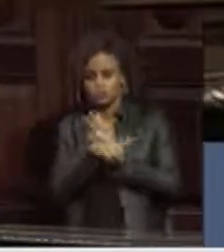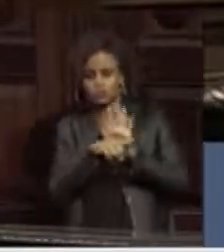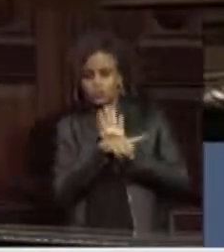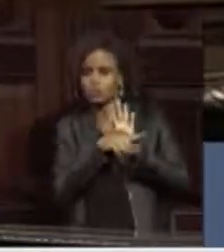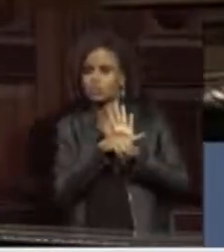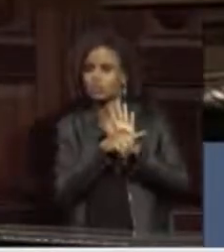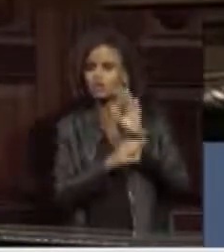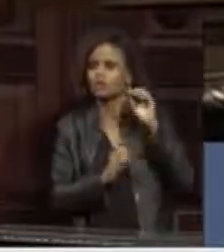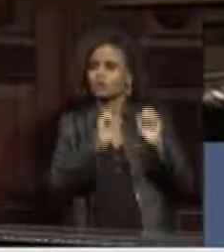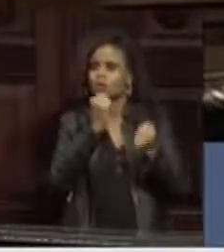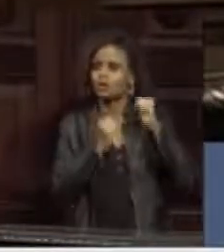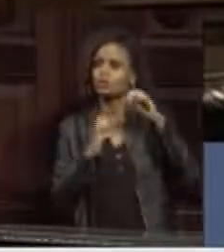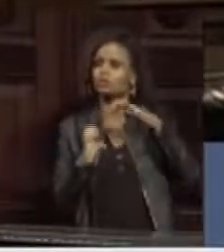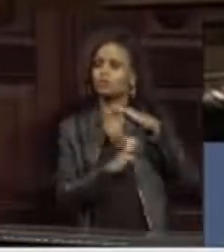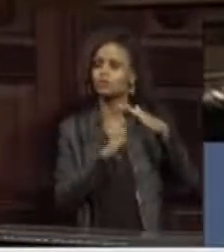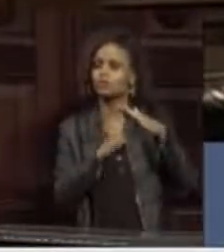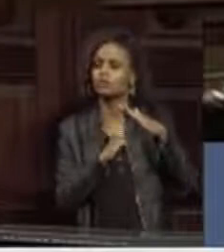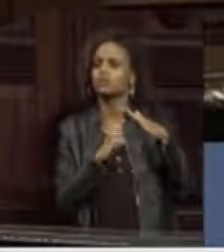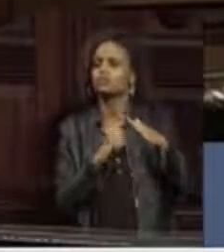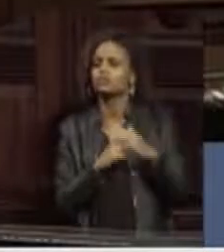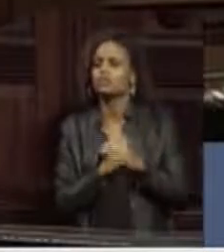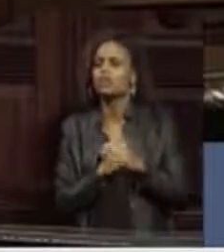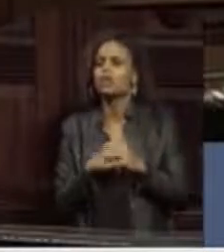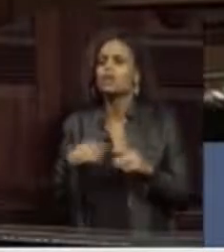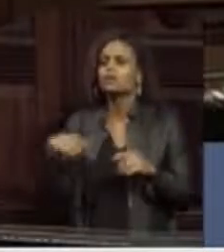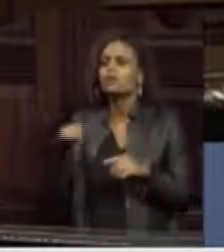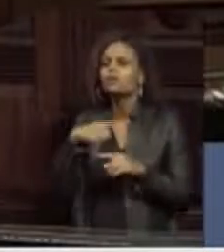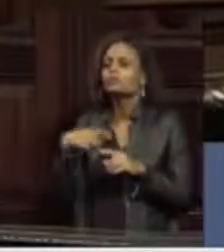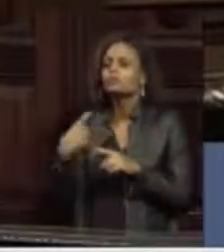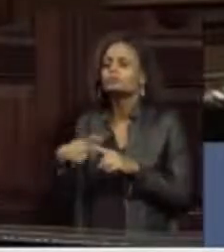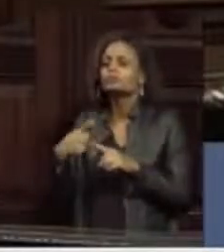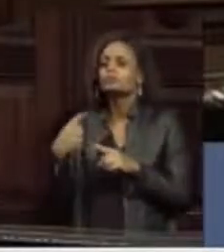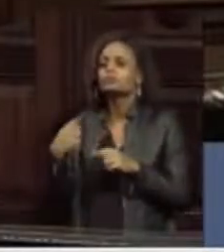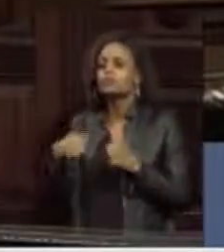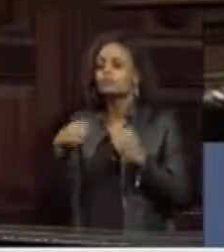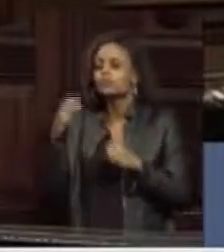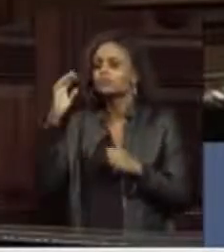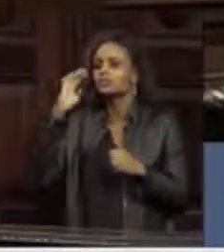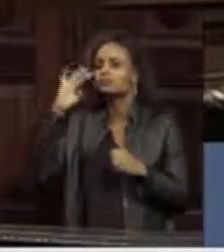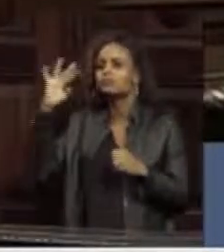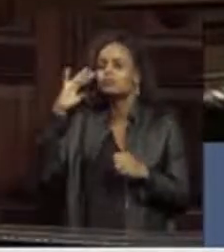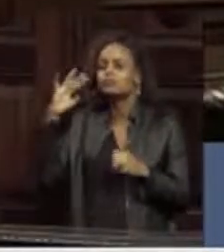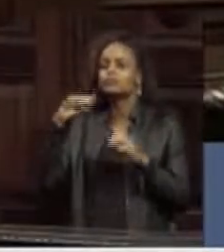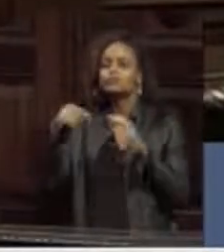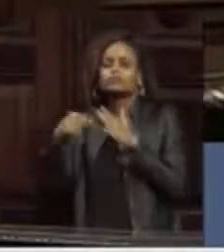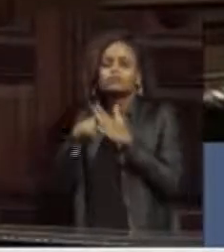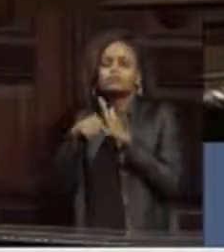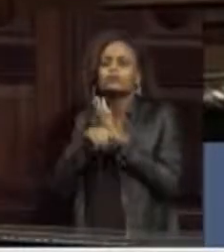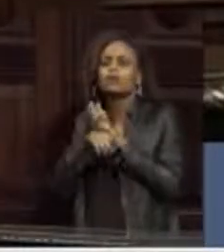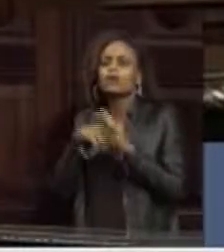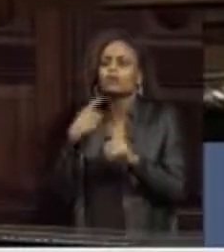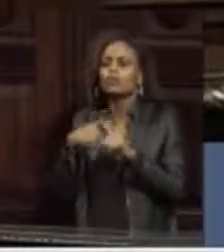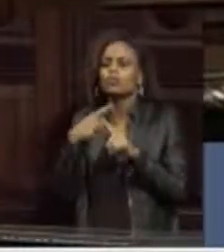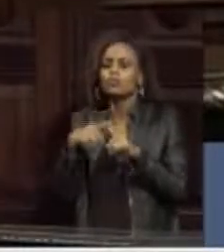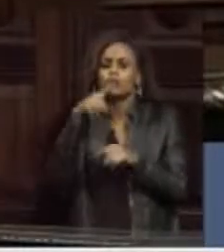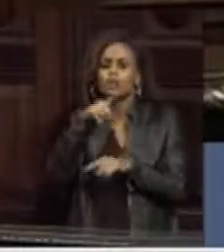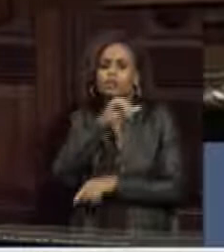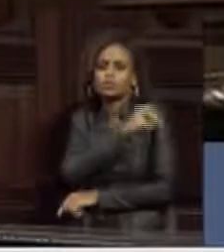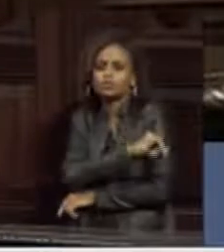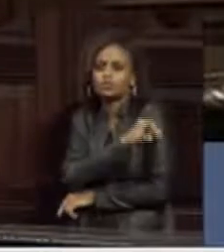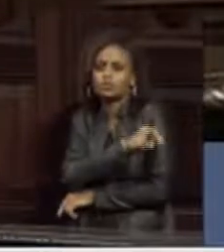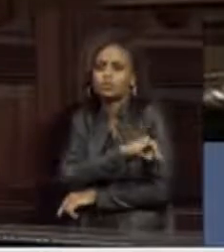precisamos perguntar por que estados e municípios têm que pagar a conta